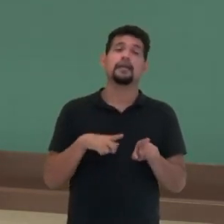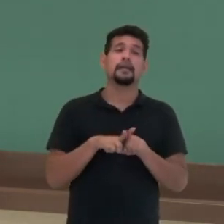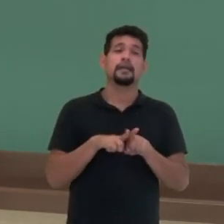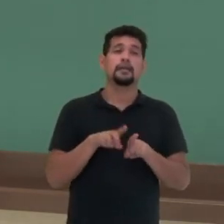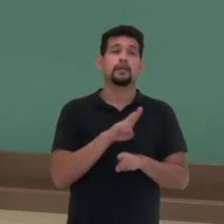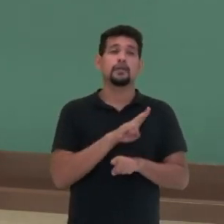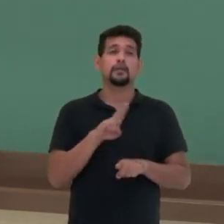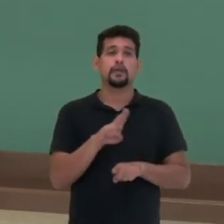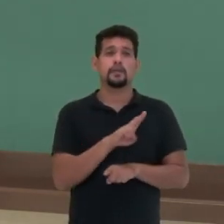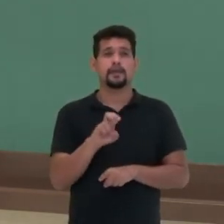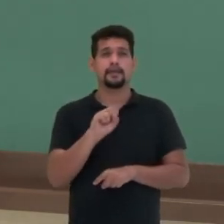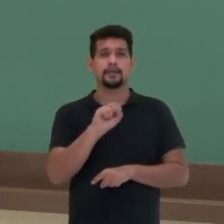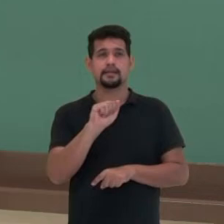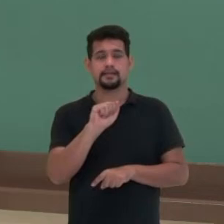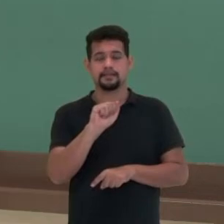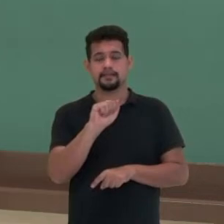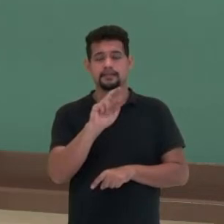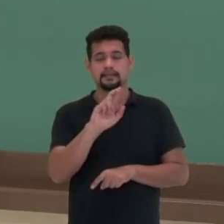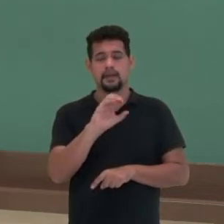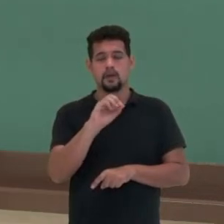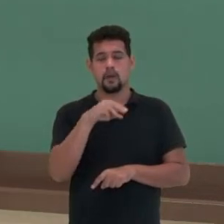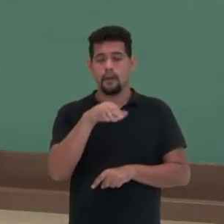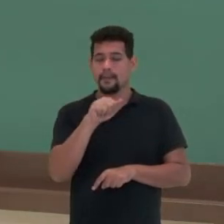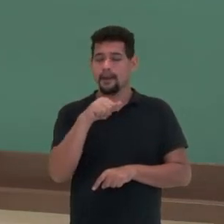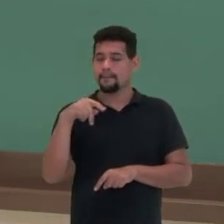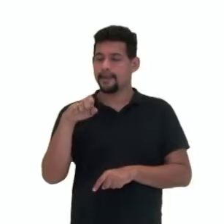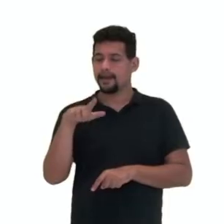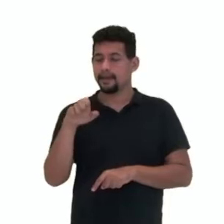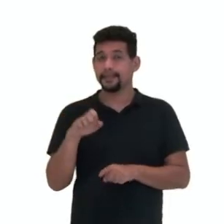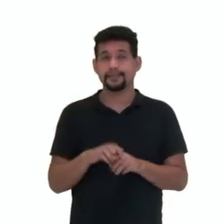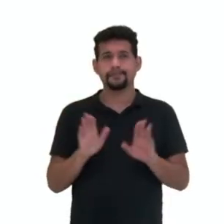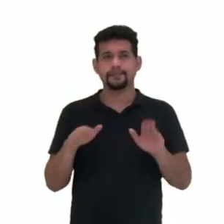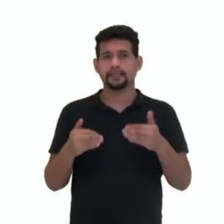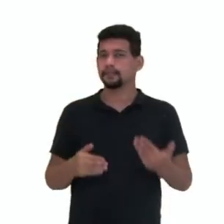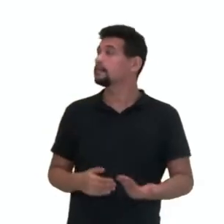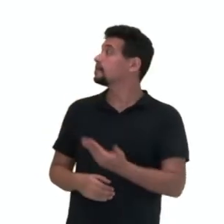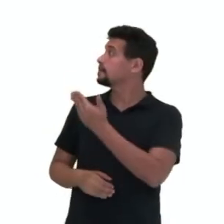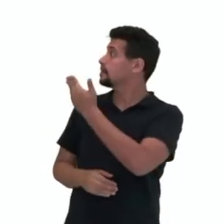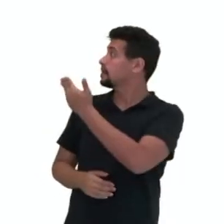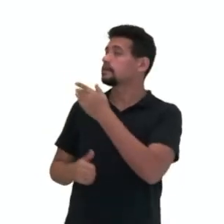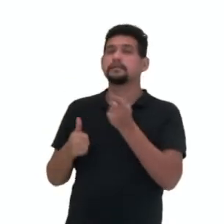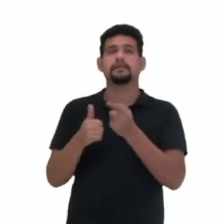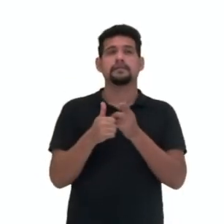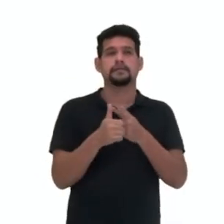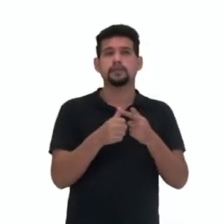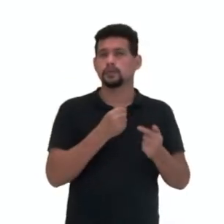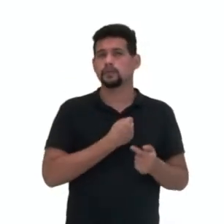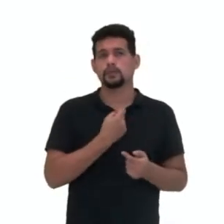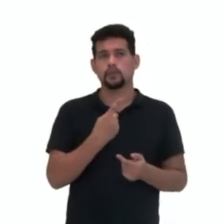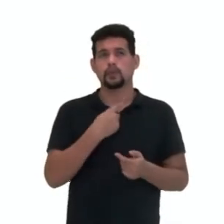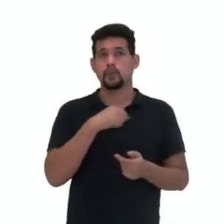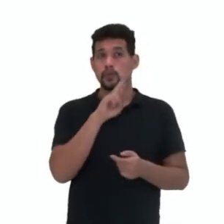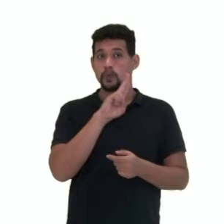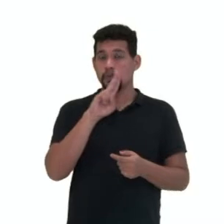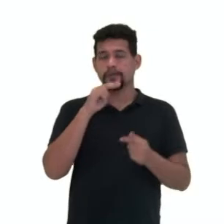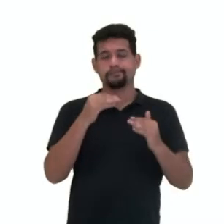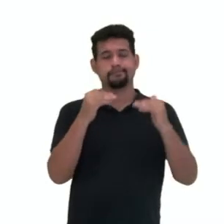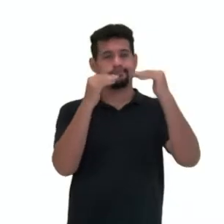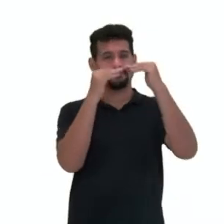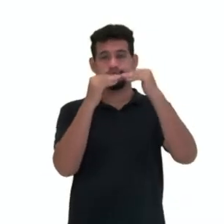de pele. Então, olha, nós temos aqui, ó, o carcinoma basonuclear, é esse número 1, carcinoma